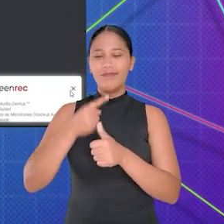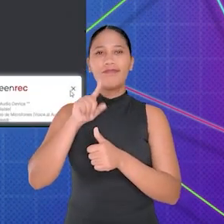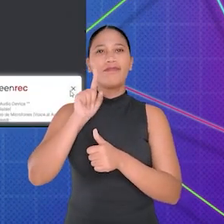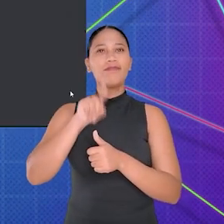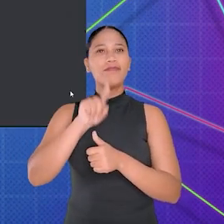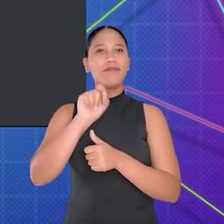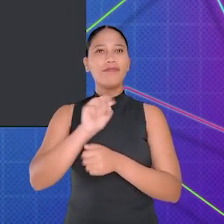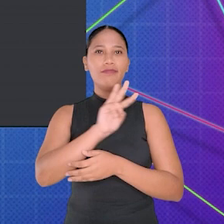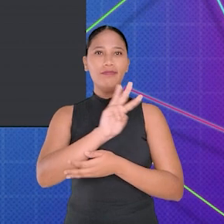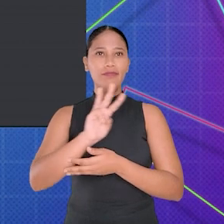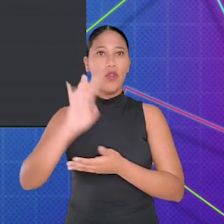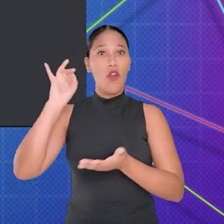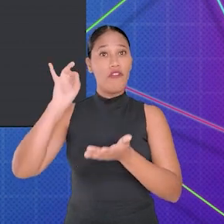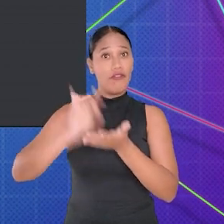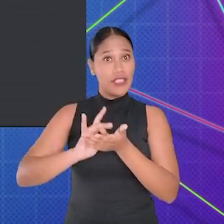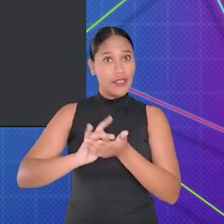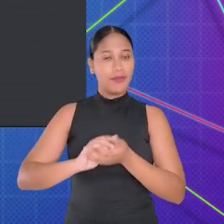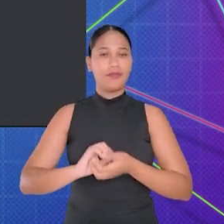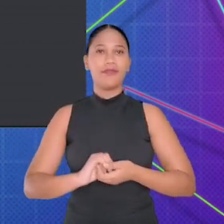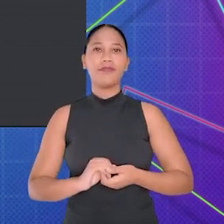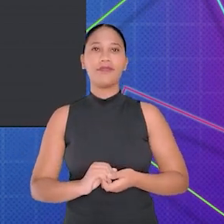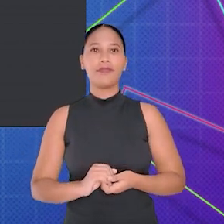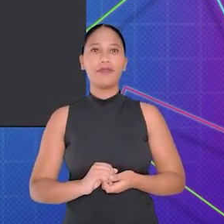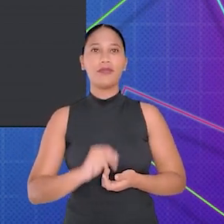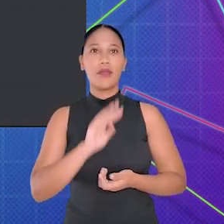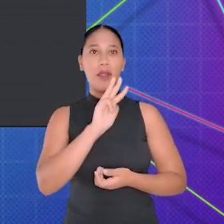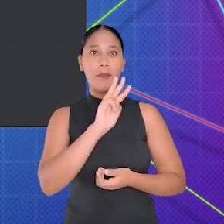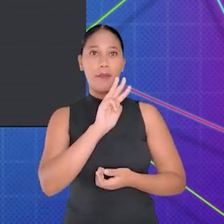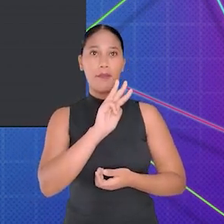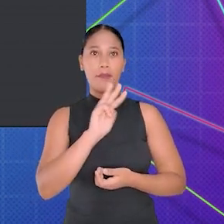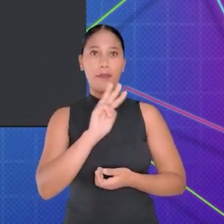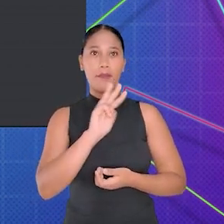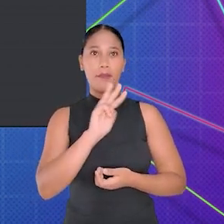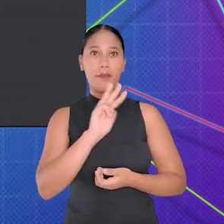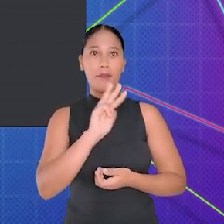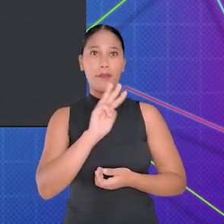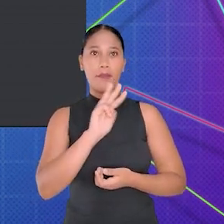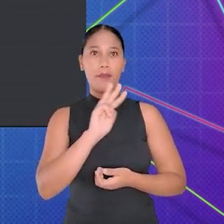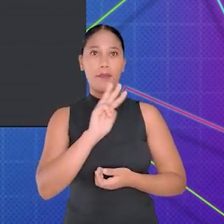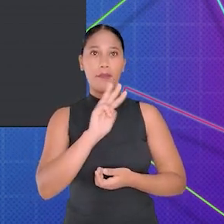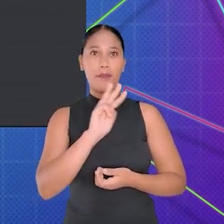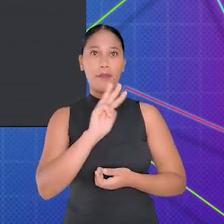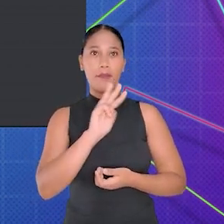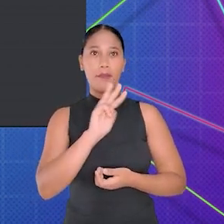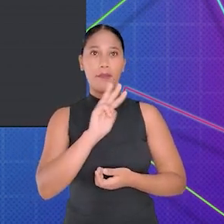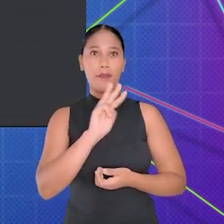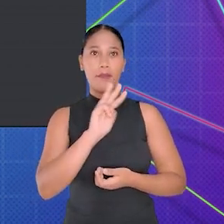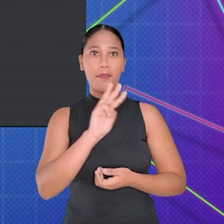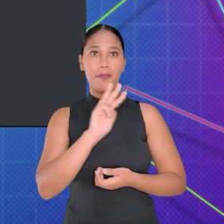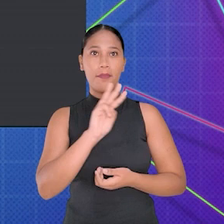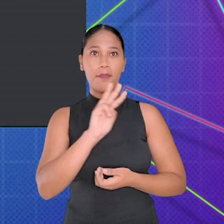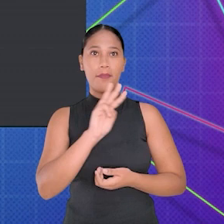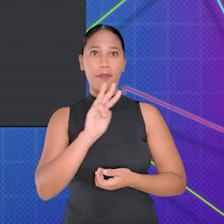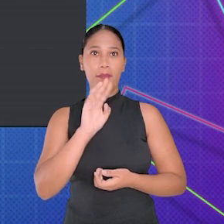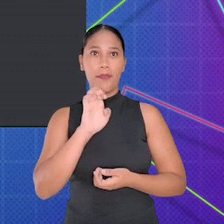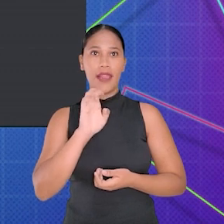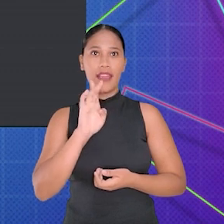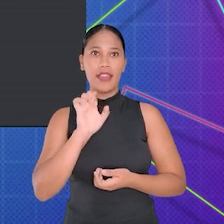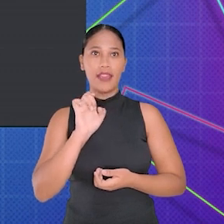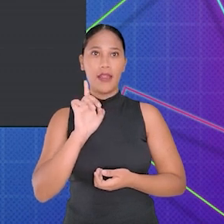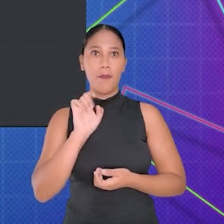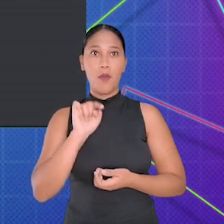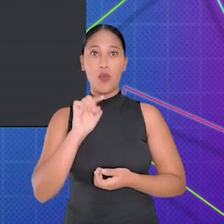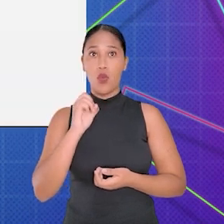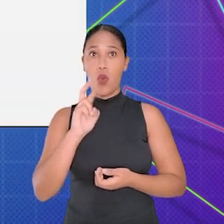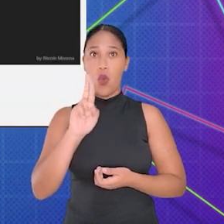primeiro passo é acessar o site oficial do Blender, que é o blender.org. Compartilhamento de tela. A professora vai descrever o passo a passo. Lá